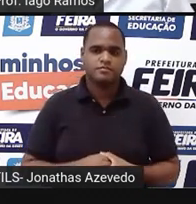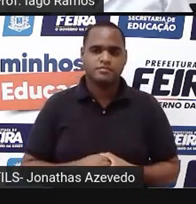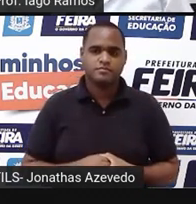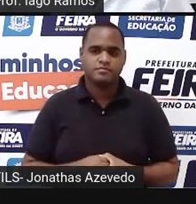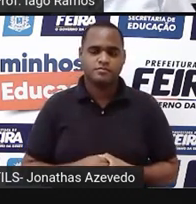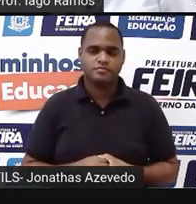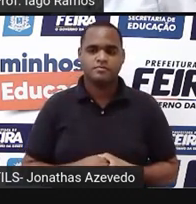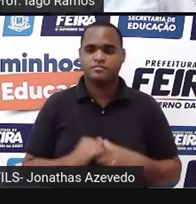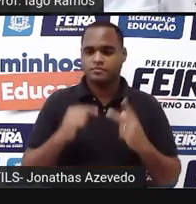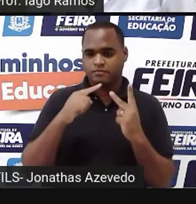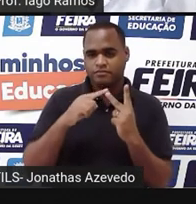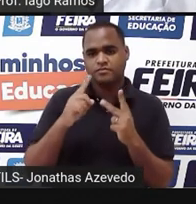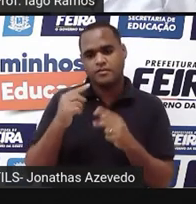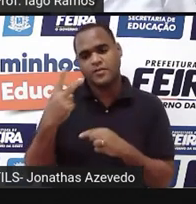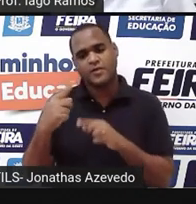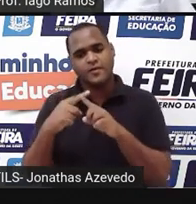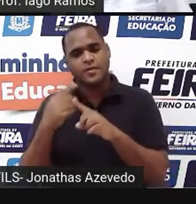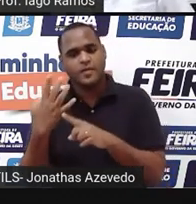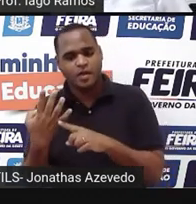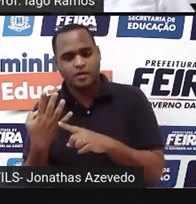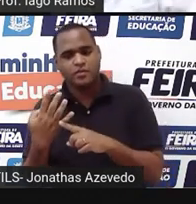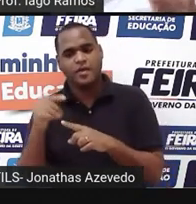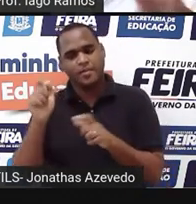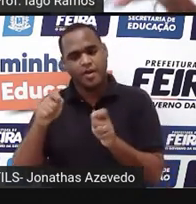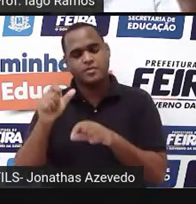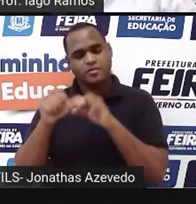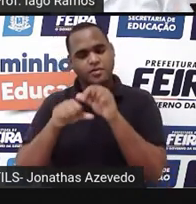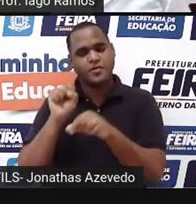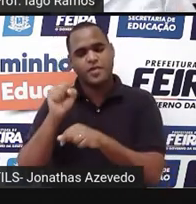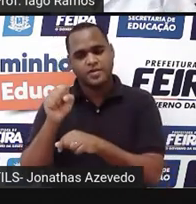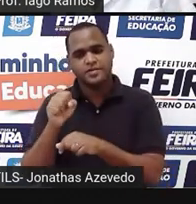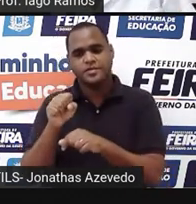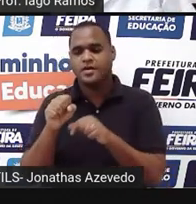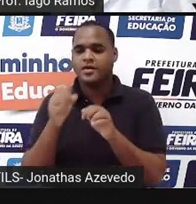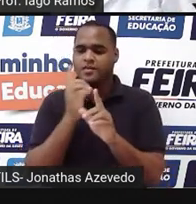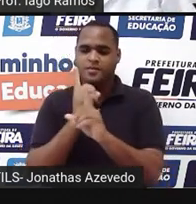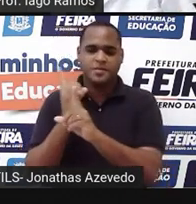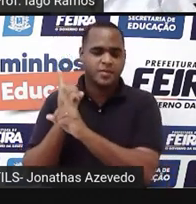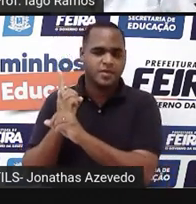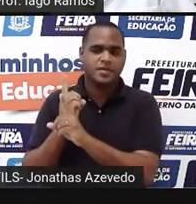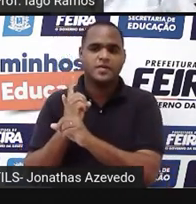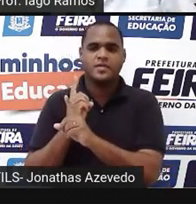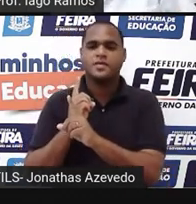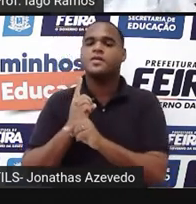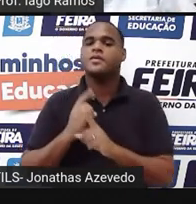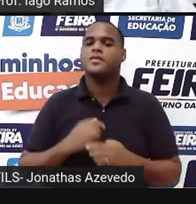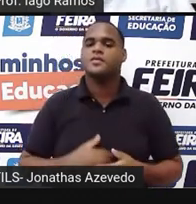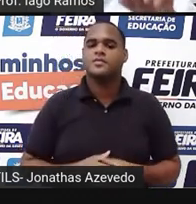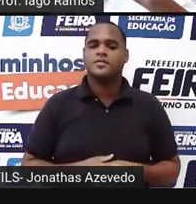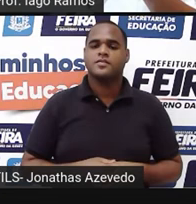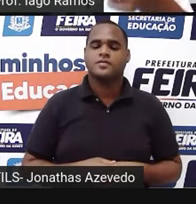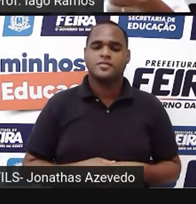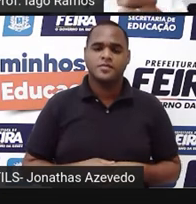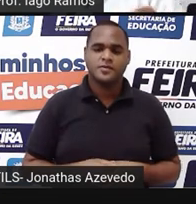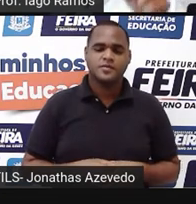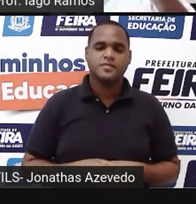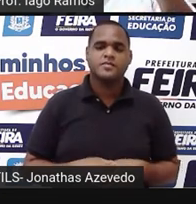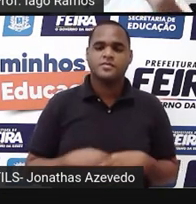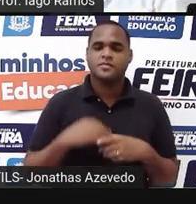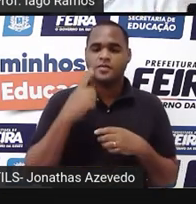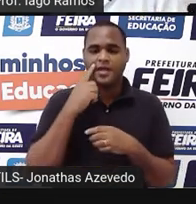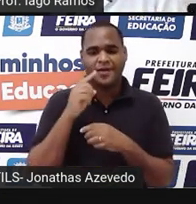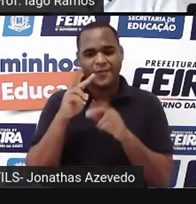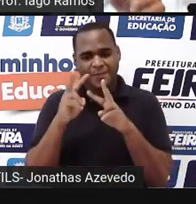dividido por 2 vezes 4 lá embaixo, que dá 8. Agora eu vou achar as duas raízes, né? Primeiro eu uso mais,